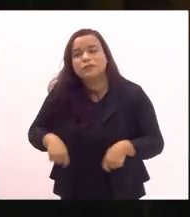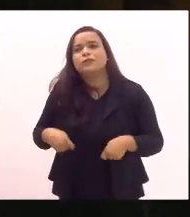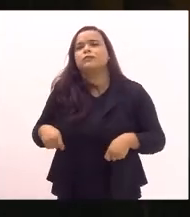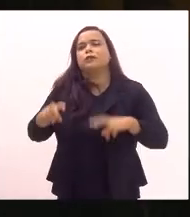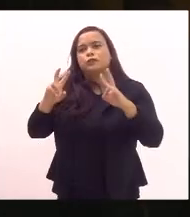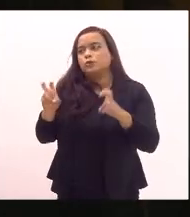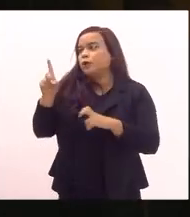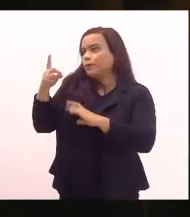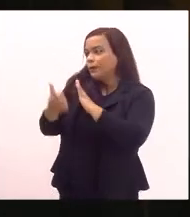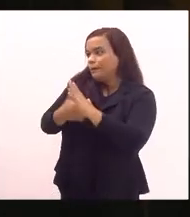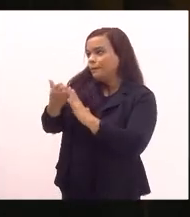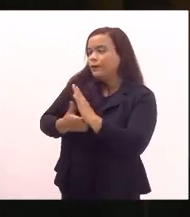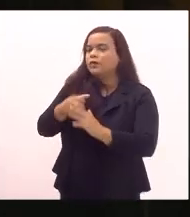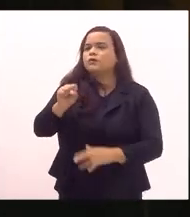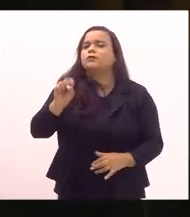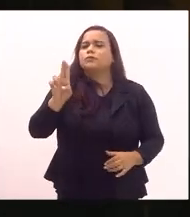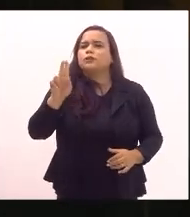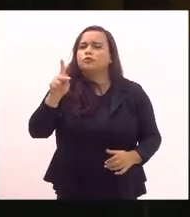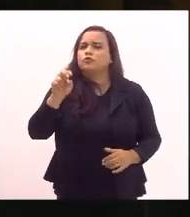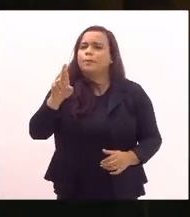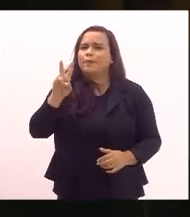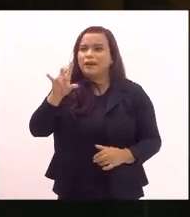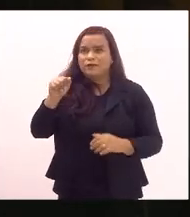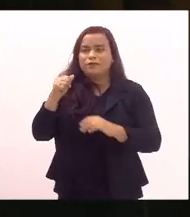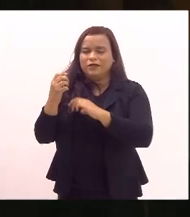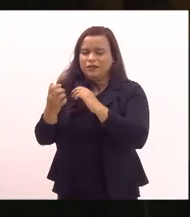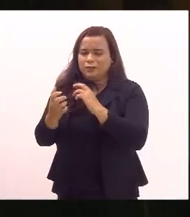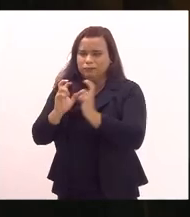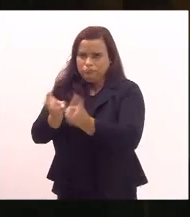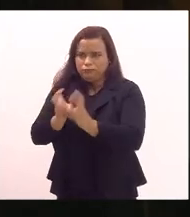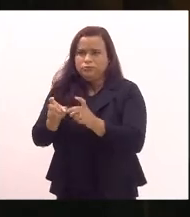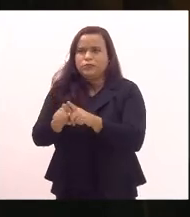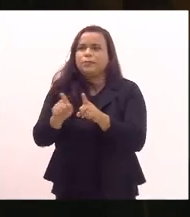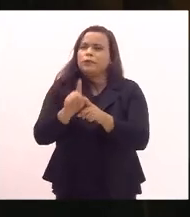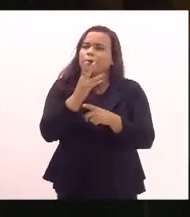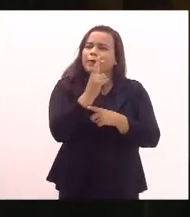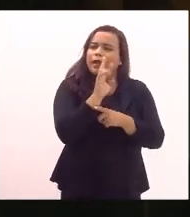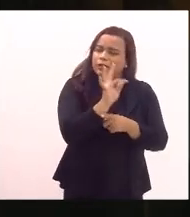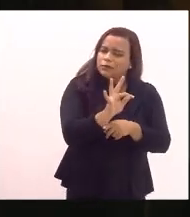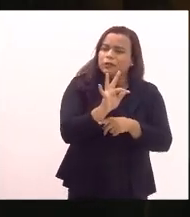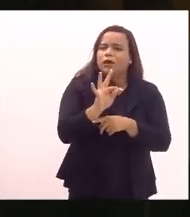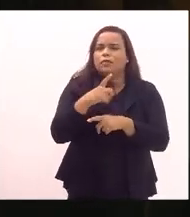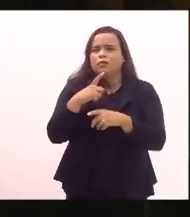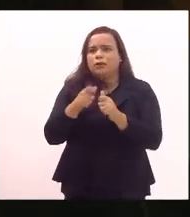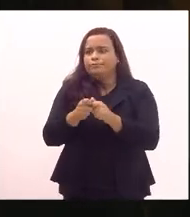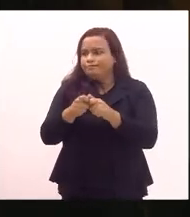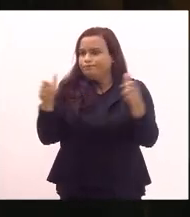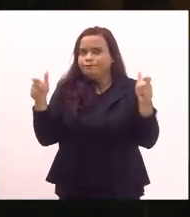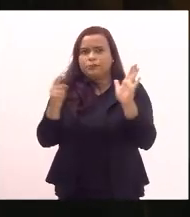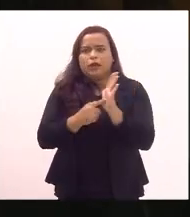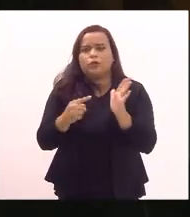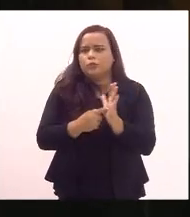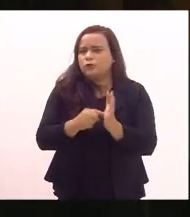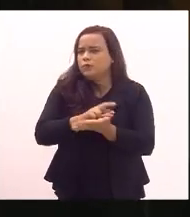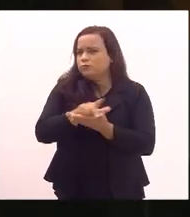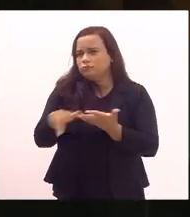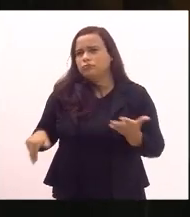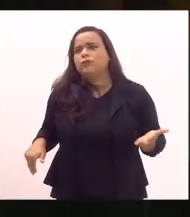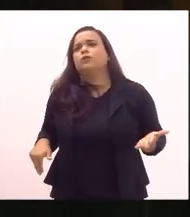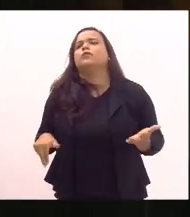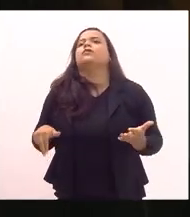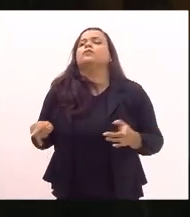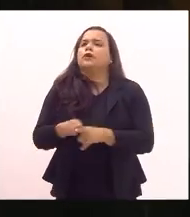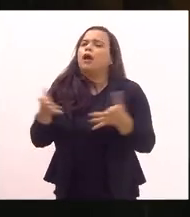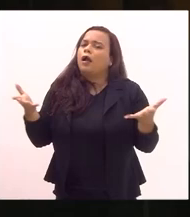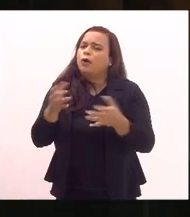relação a SuperVia aos BR3 porque tem crescido as denúncias e de uma forma estrondosa e agora com